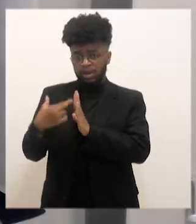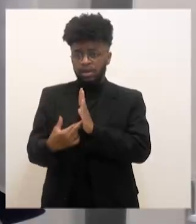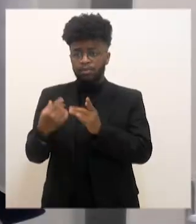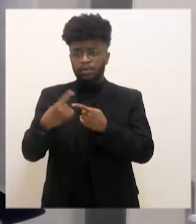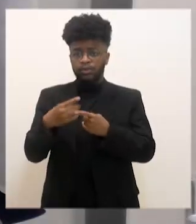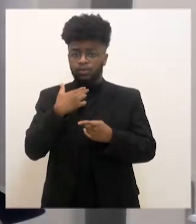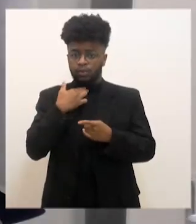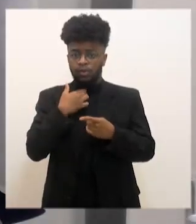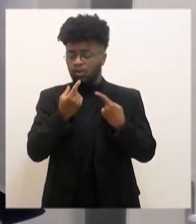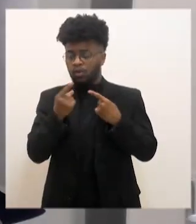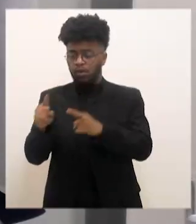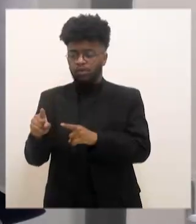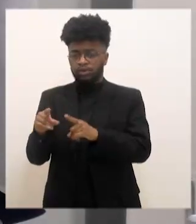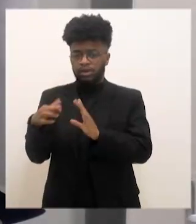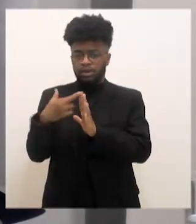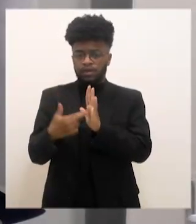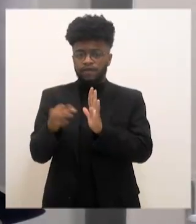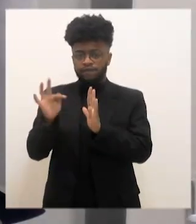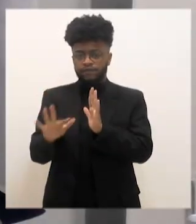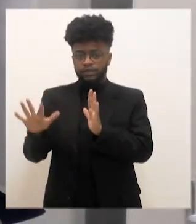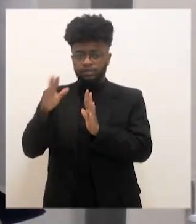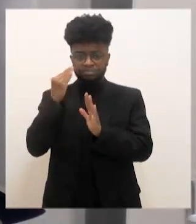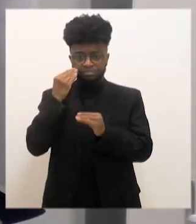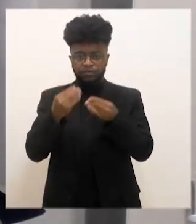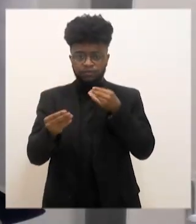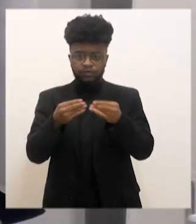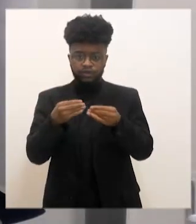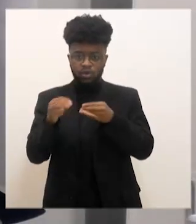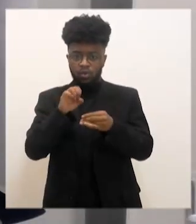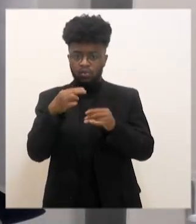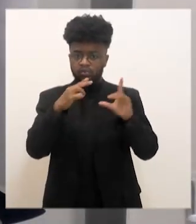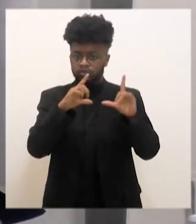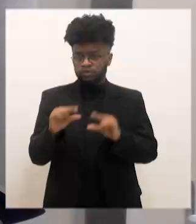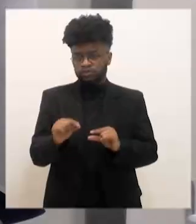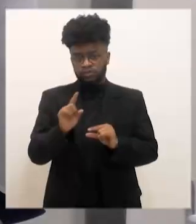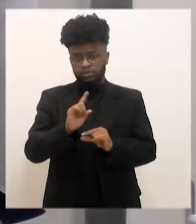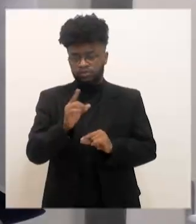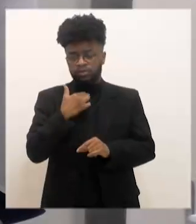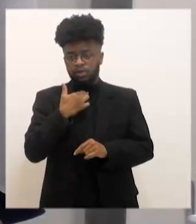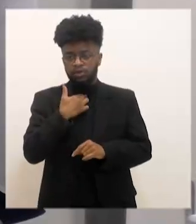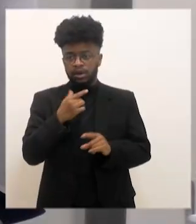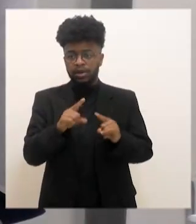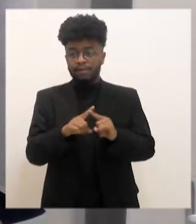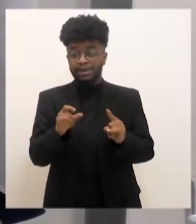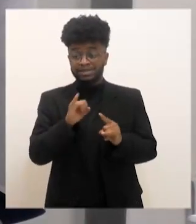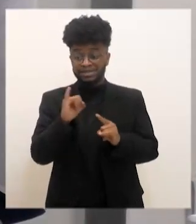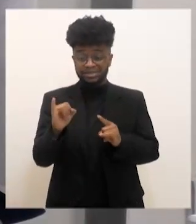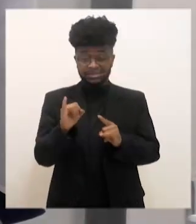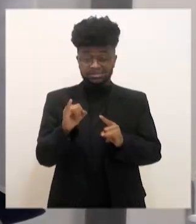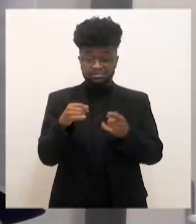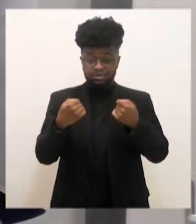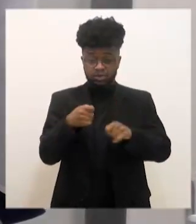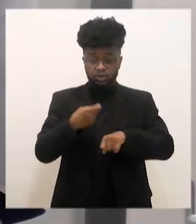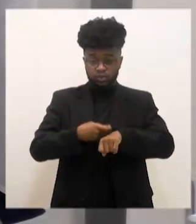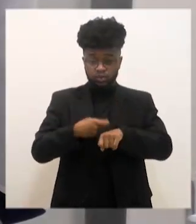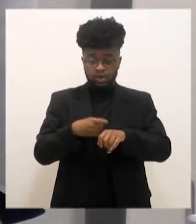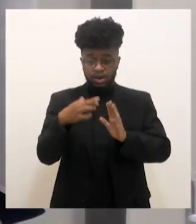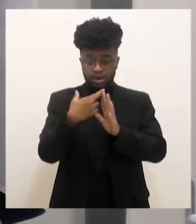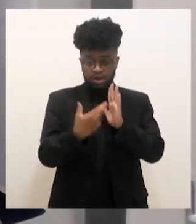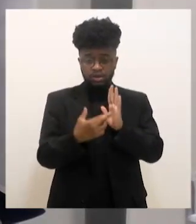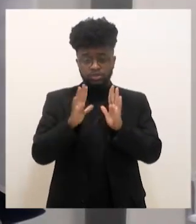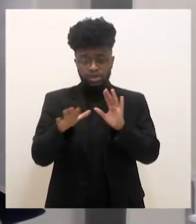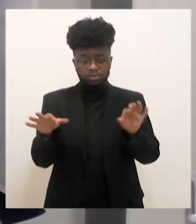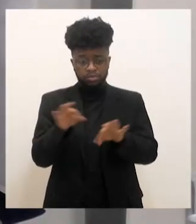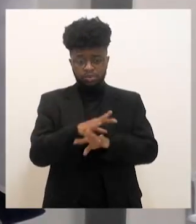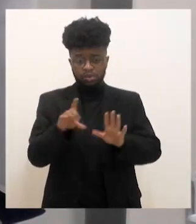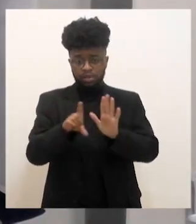que na forma de resolução, é flexibilizar ou diminuir, mitigar. Mas se for o caso de endurecer um regramento que já está disposto na